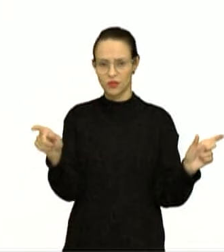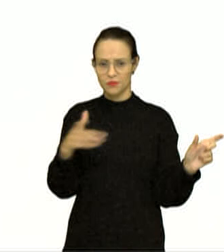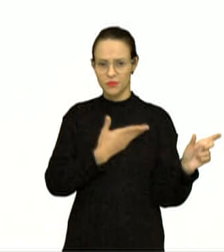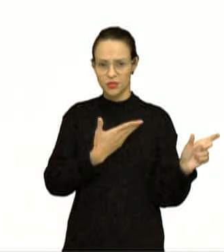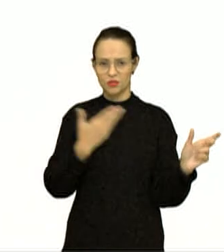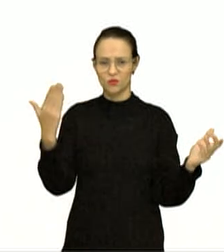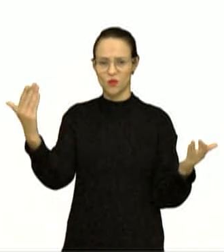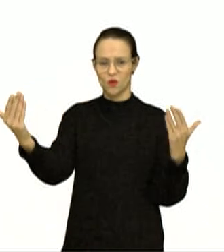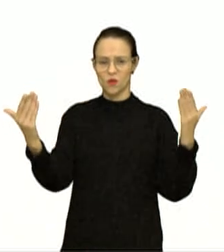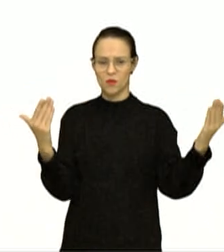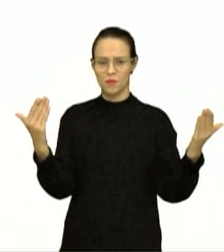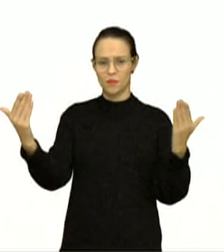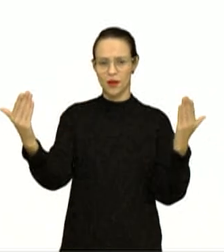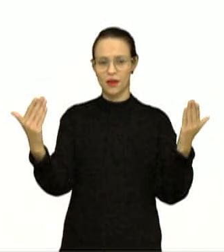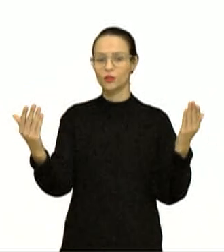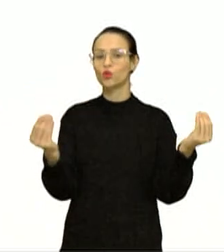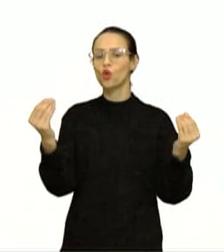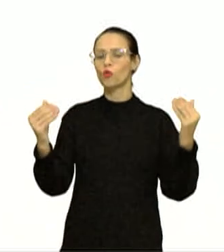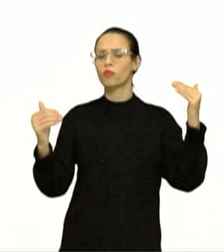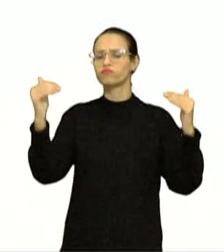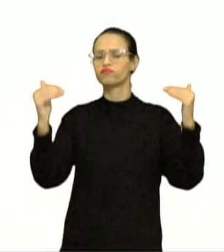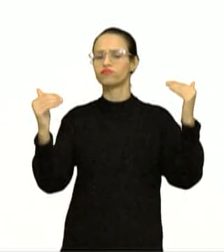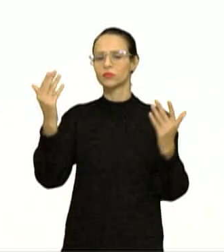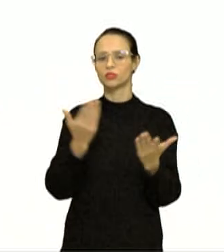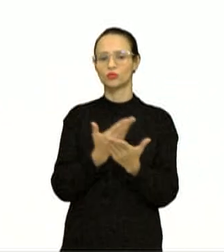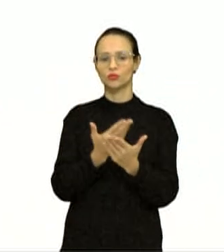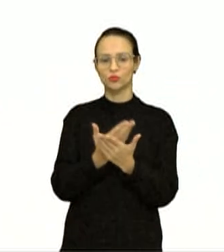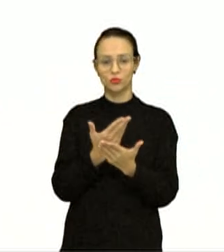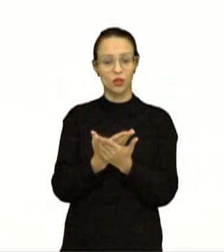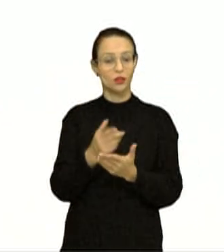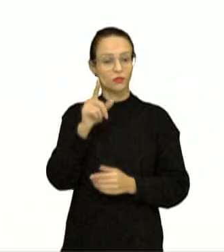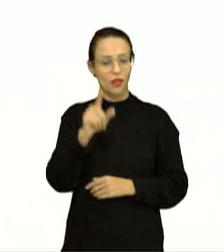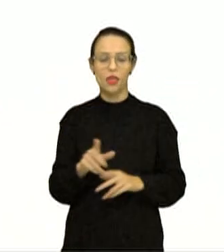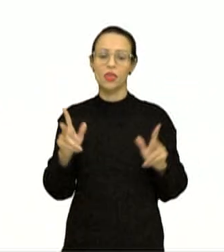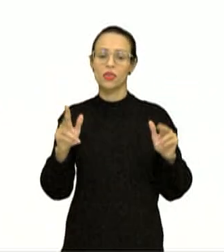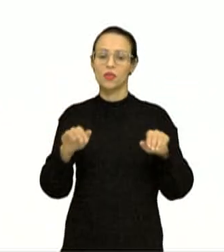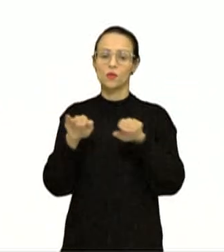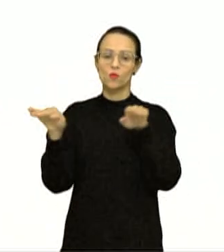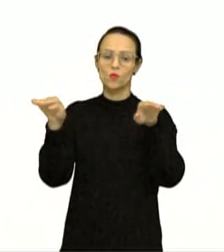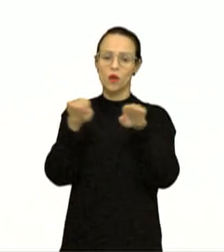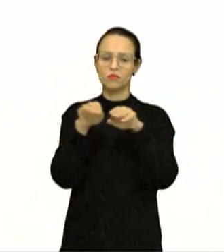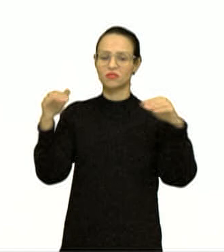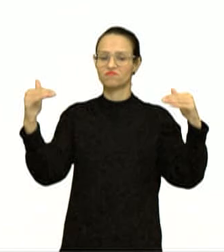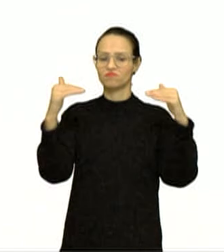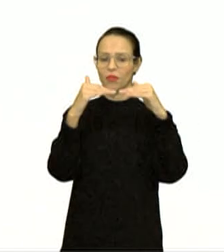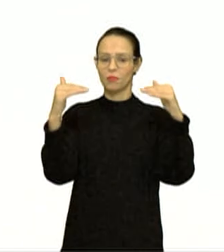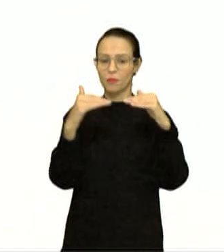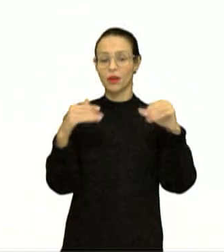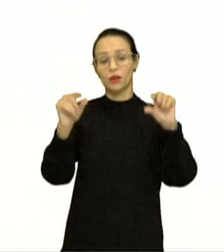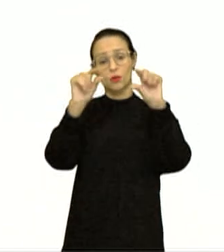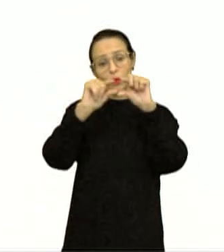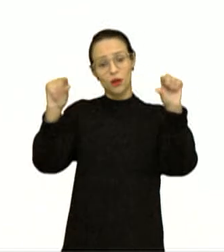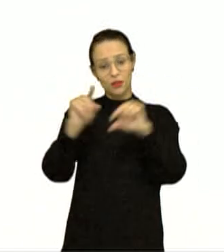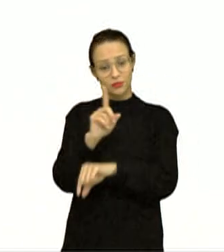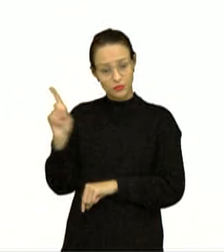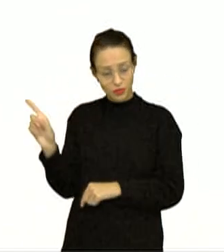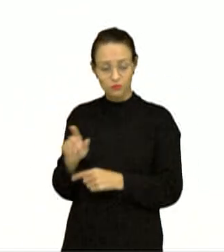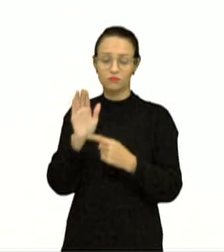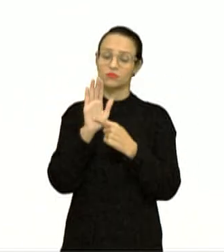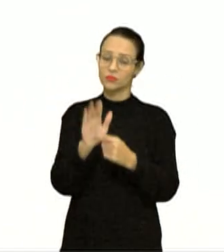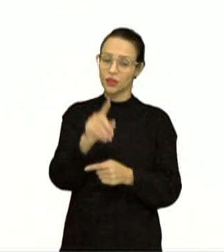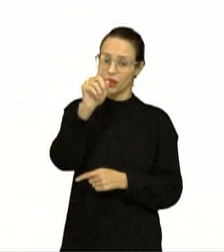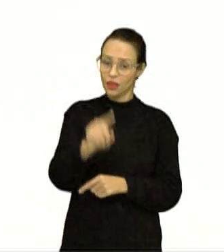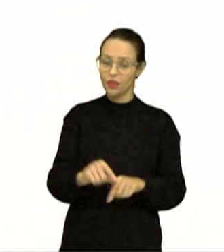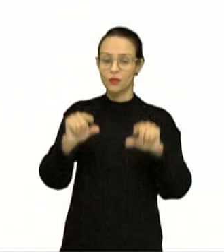são comparados ao nível de estudo. O tanto quanto é uma igualdade. Então, essa oração em destaque também é